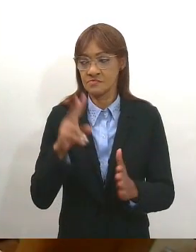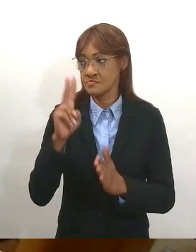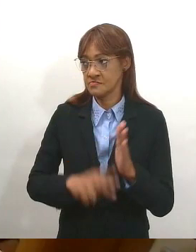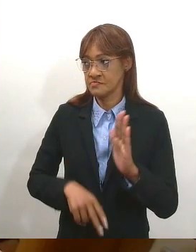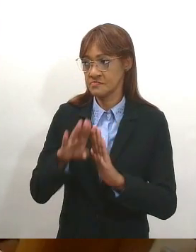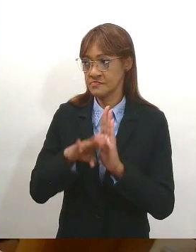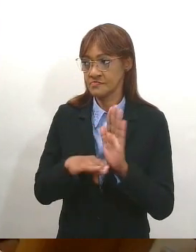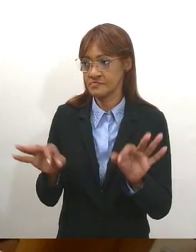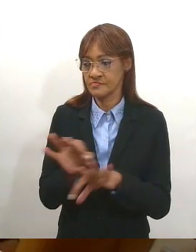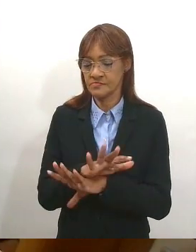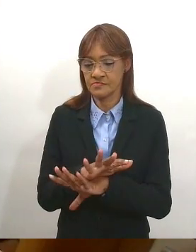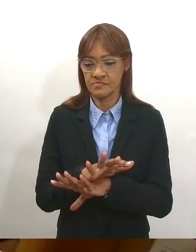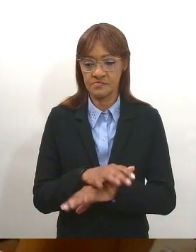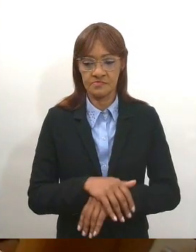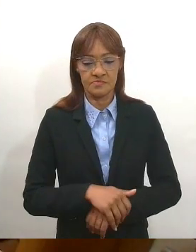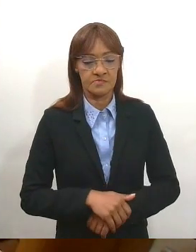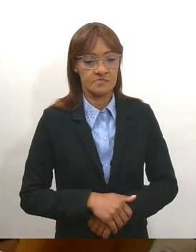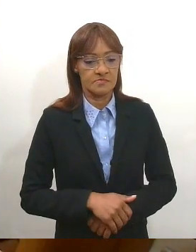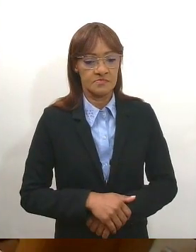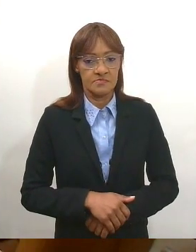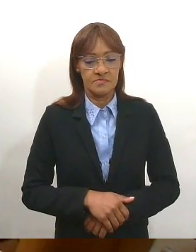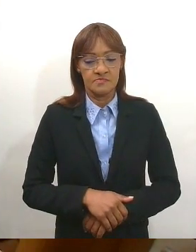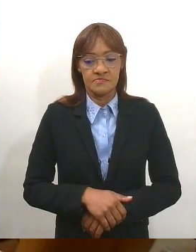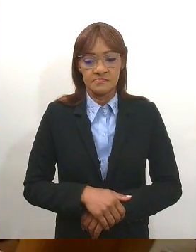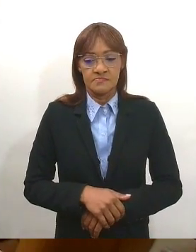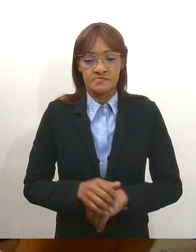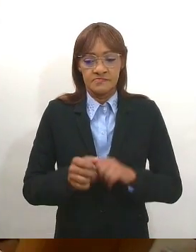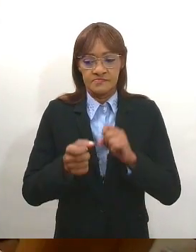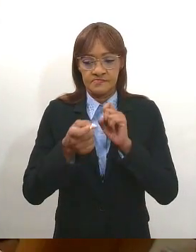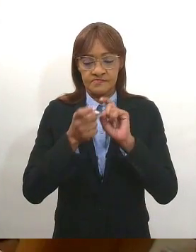Passaremos para o pequeno expediente, com a palavra a deputada Linda Brasil.